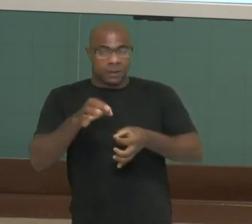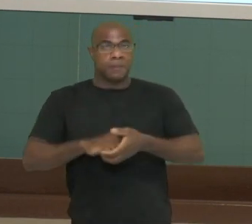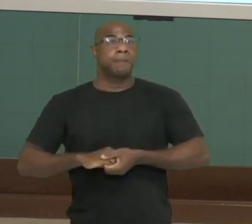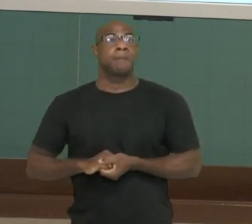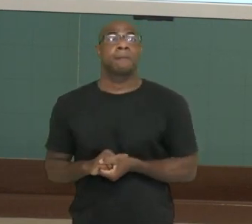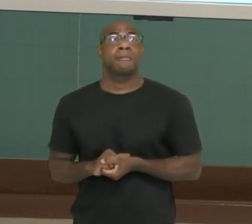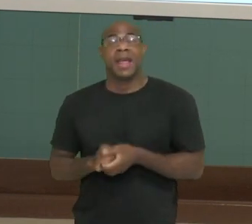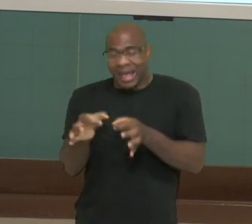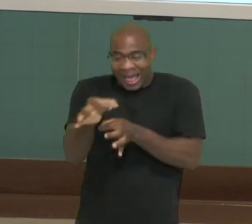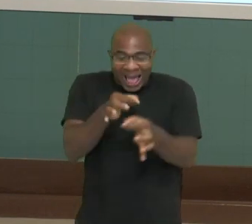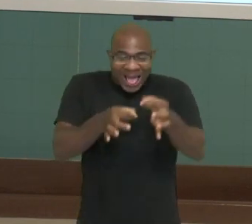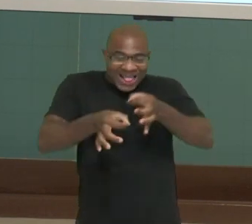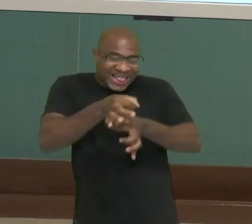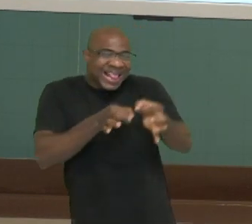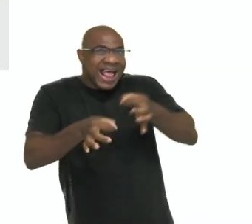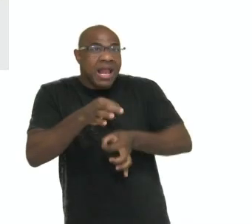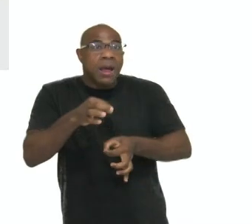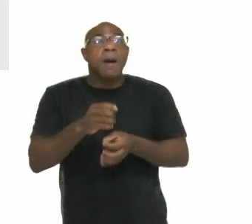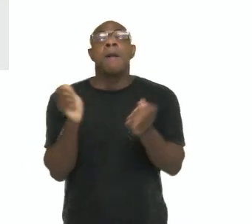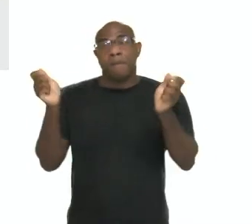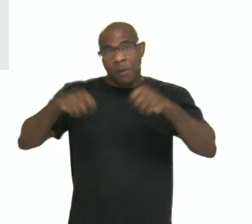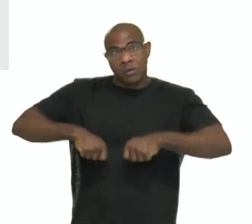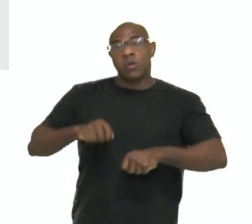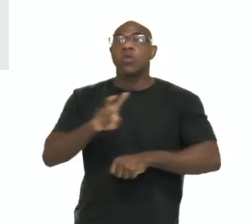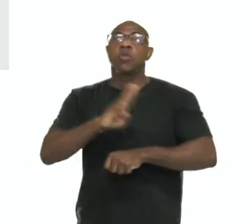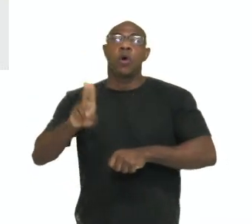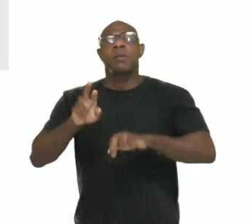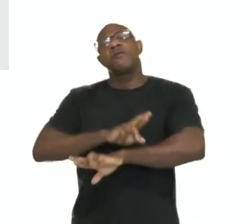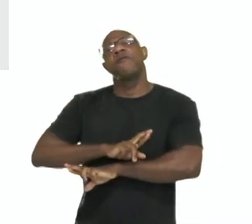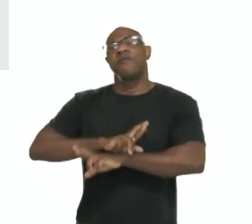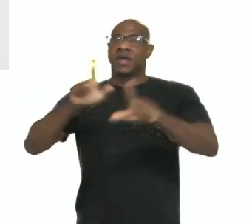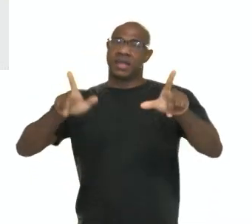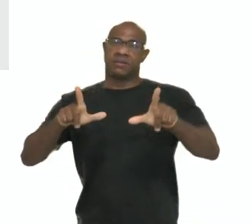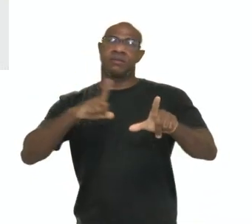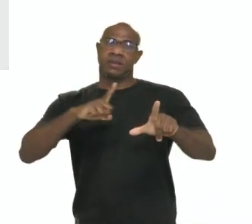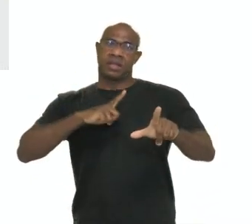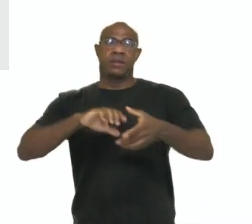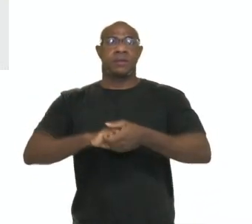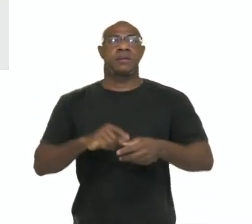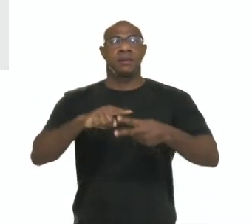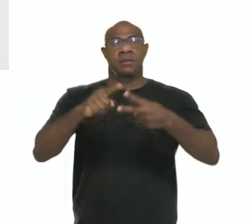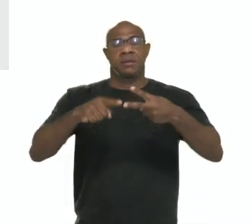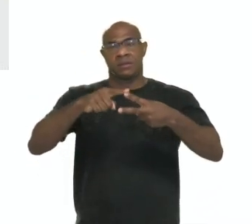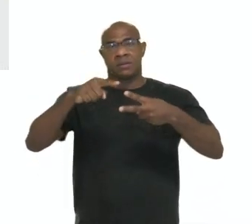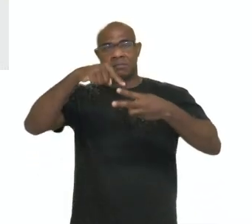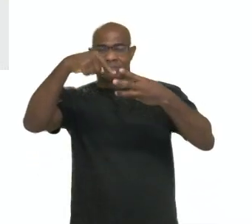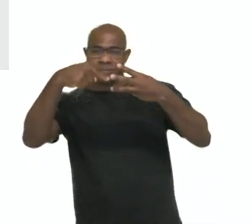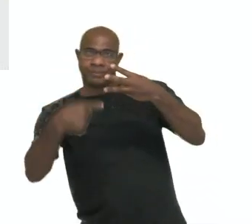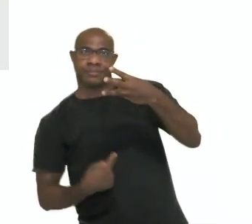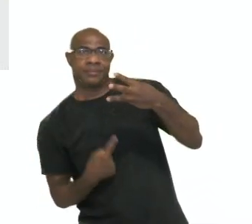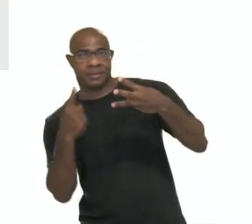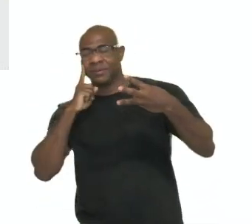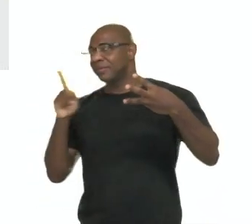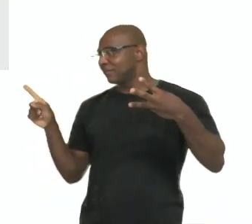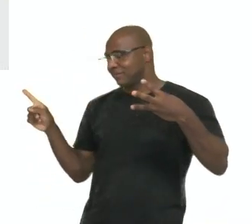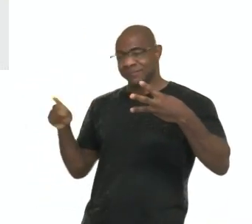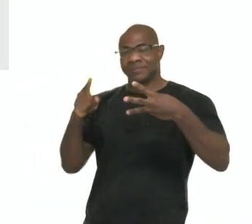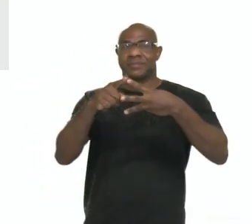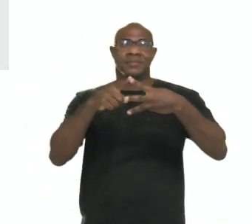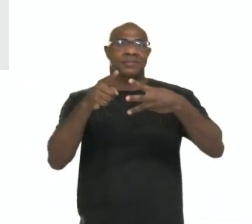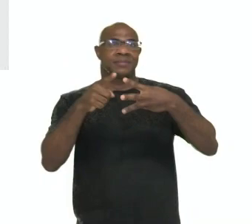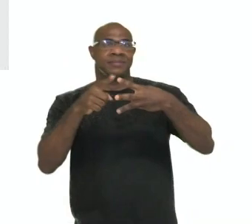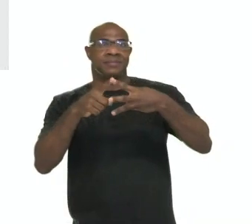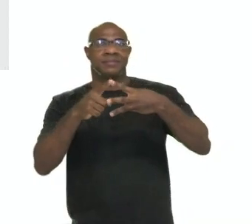As células podem ser classificadas de diferentes maneiras, sendo uma dessas divisões em